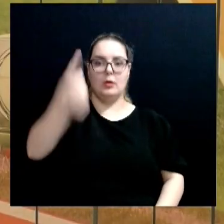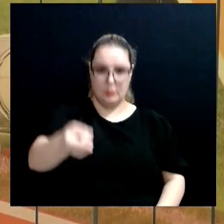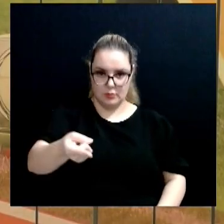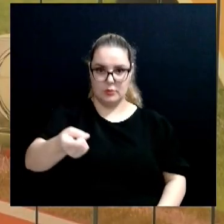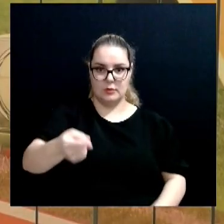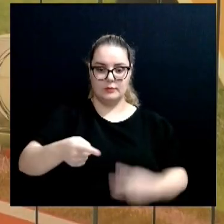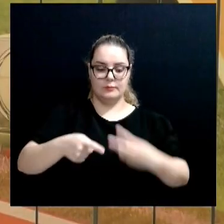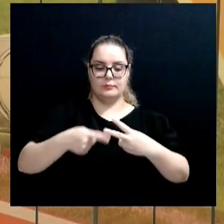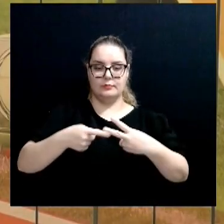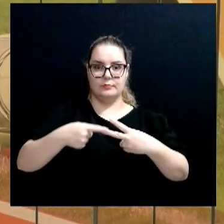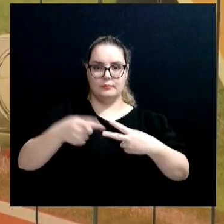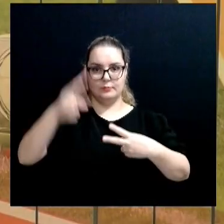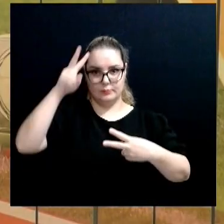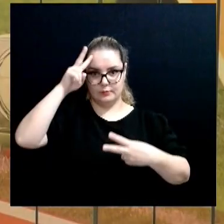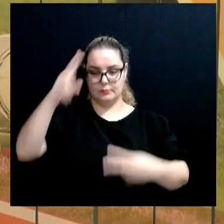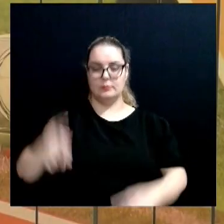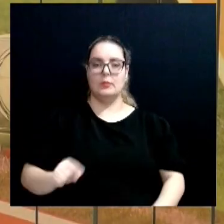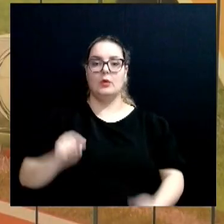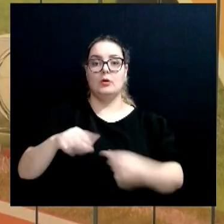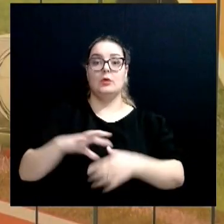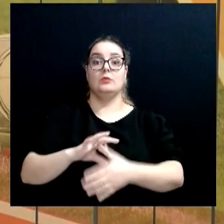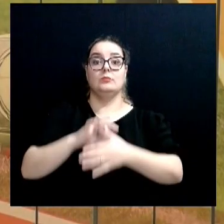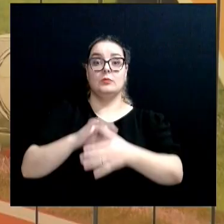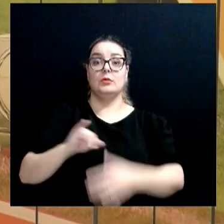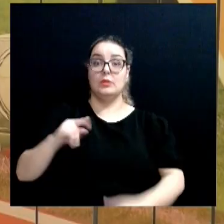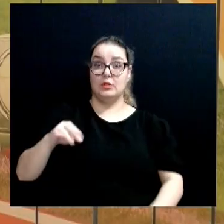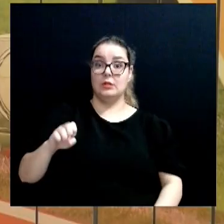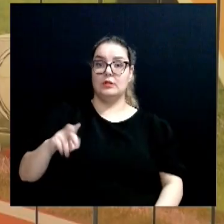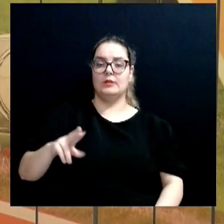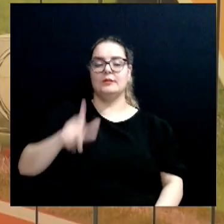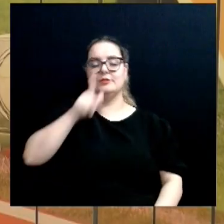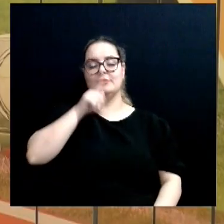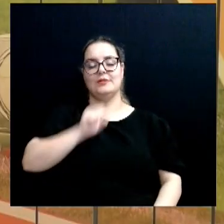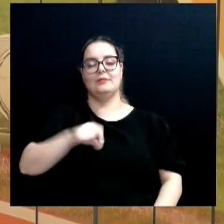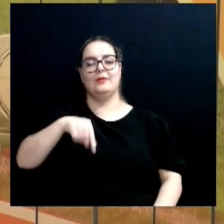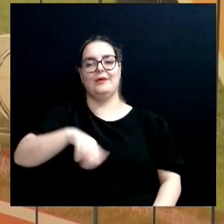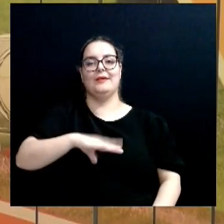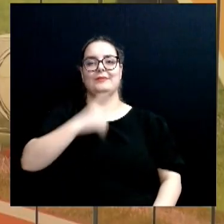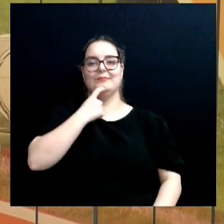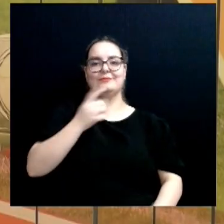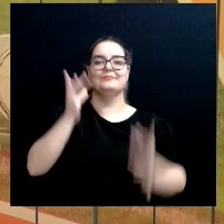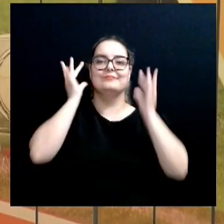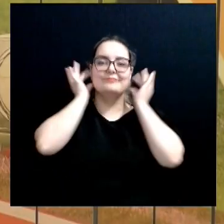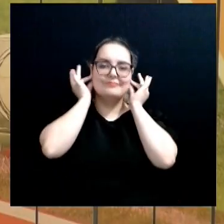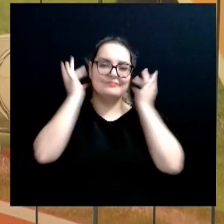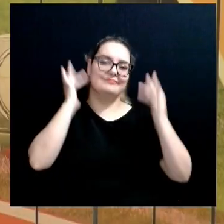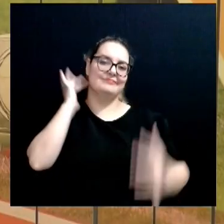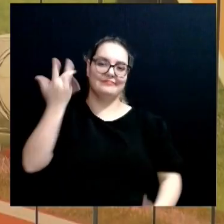a líder Inter de Limeira, aqui em Campinas, no Brinco de Ouro.